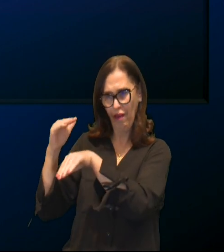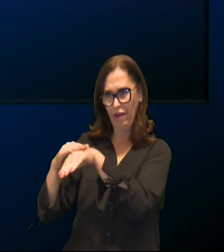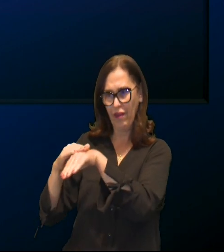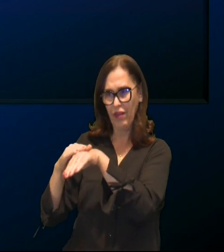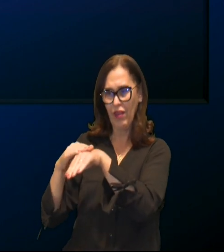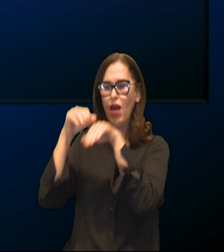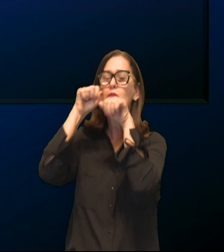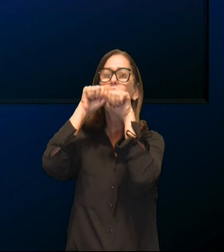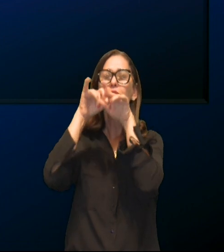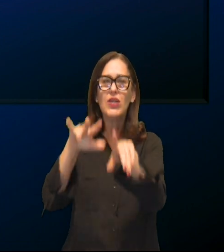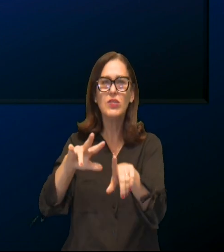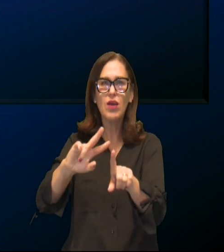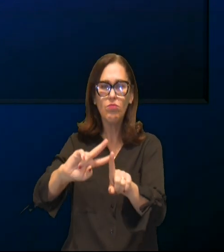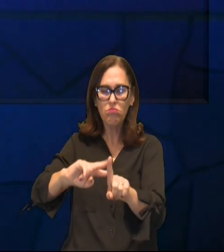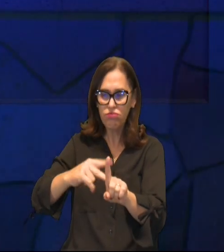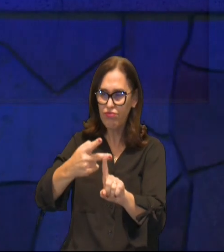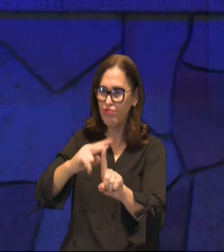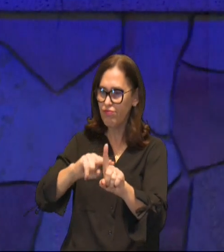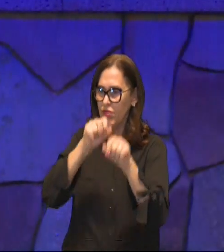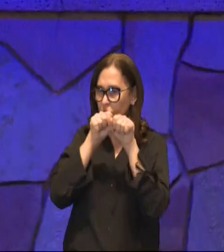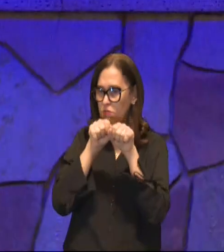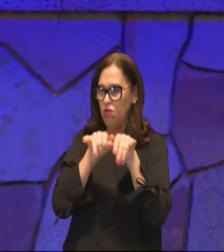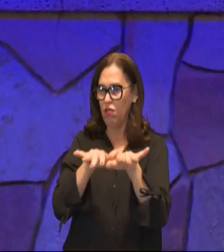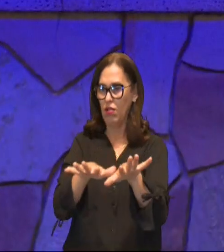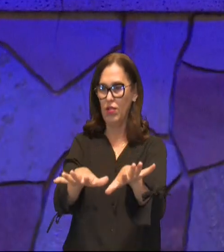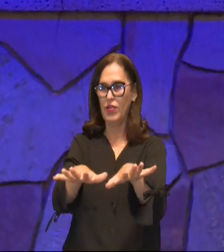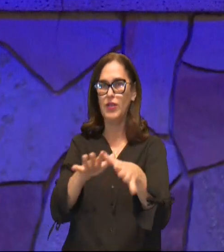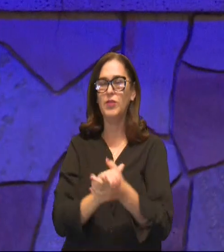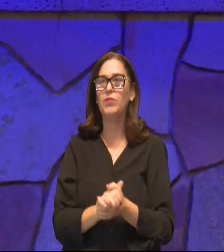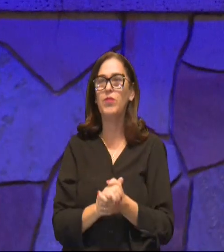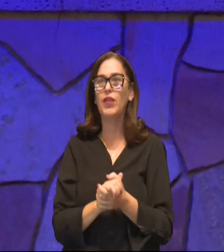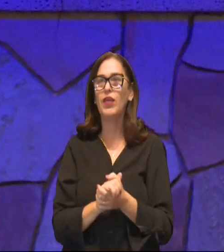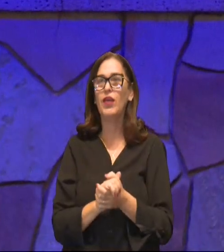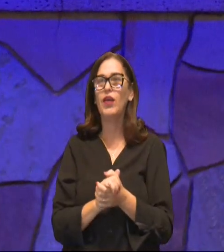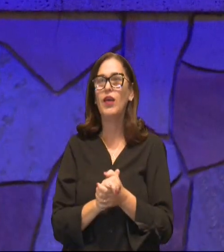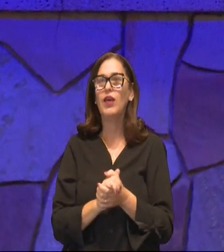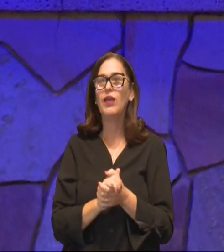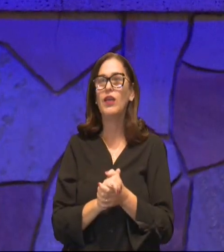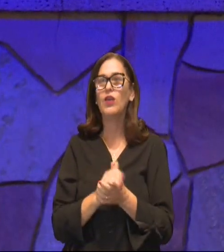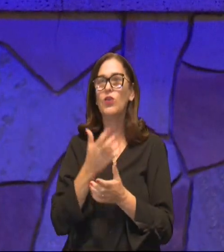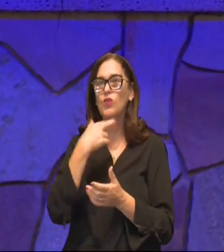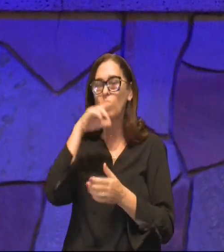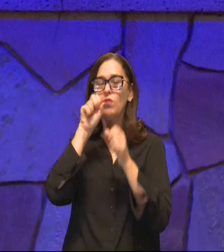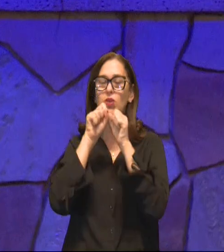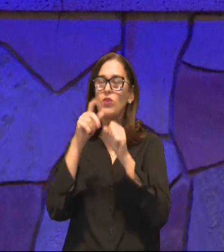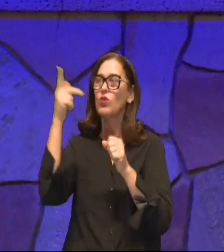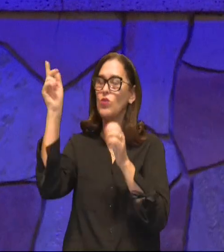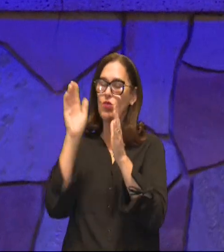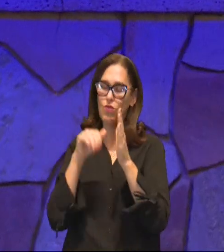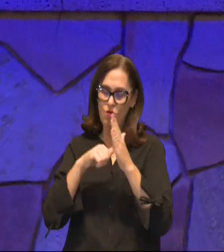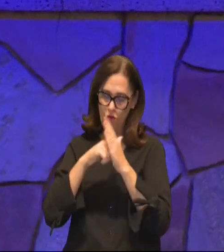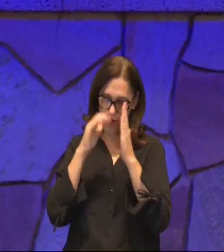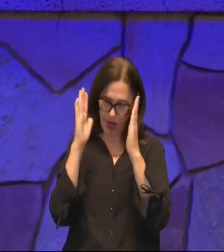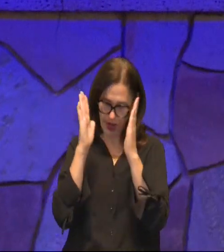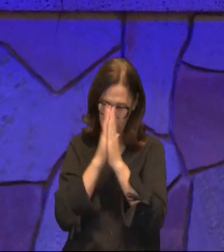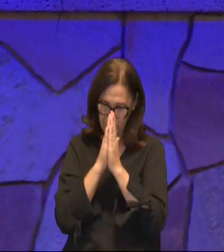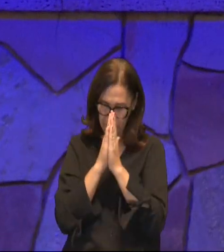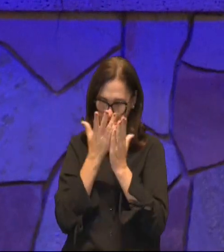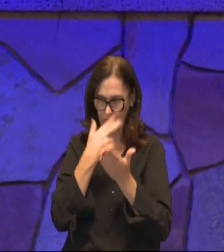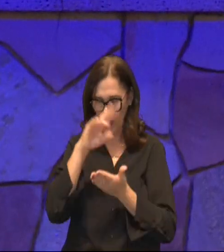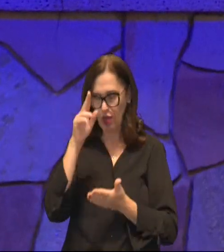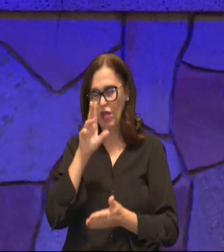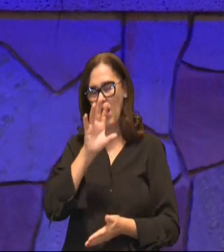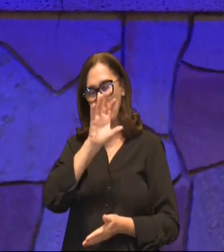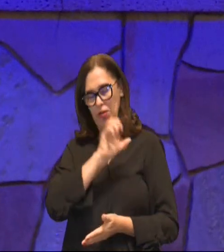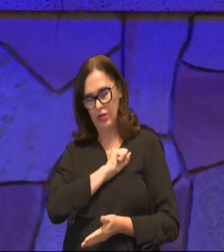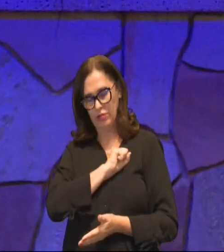o abençoei e o multipliquei. Que o Senhor abençoe a sua bendita palavra. Oremos. Senhor